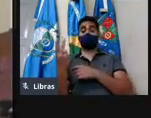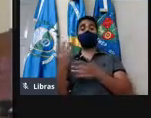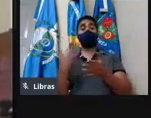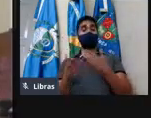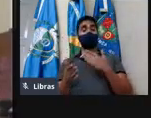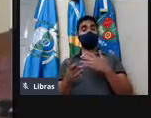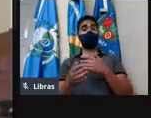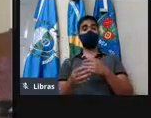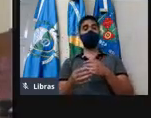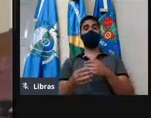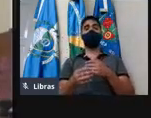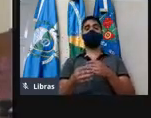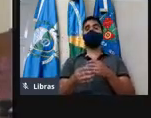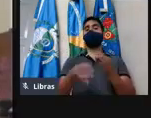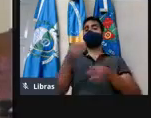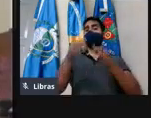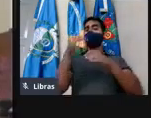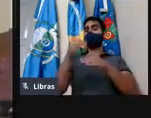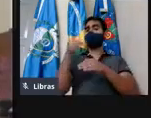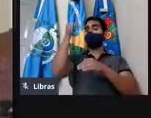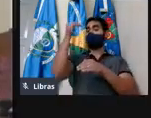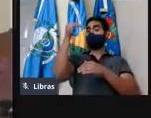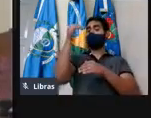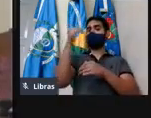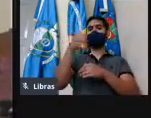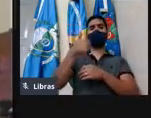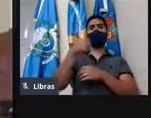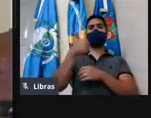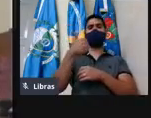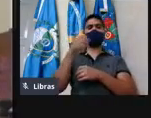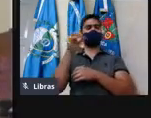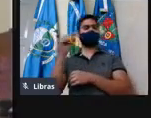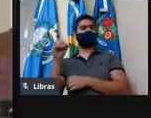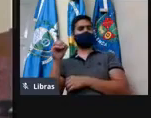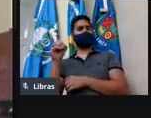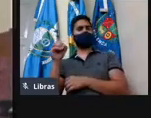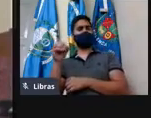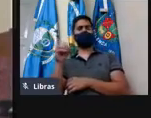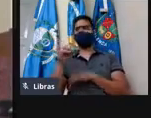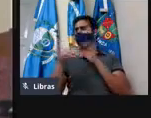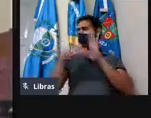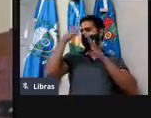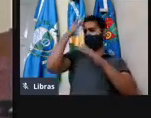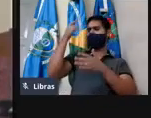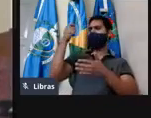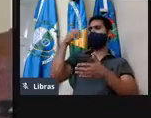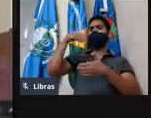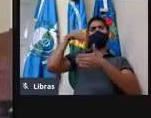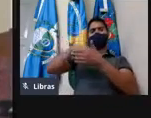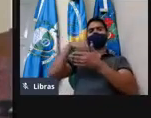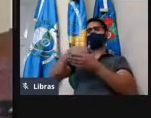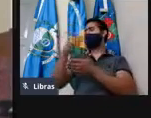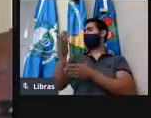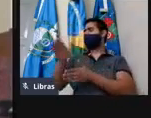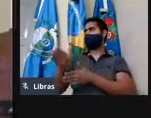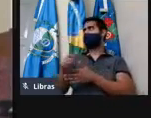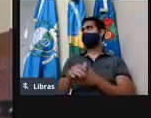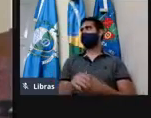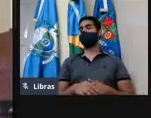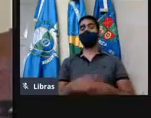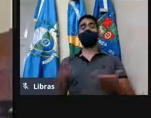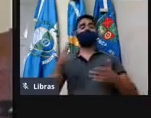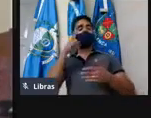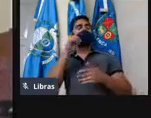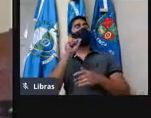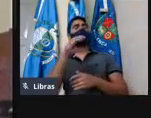no Supremo Tribunal Federal por 11-0, foi unânime. Então, uma situação muito complicada. E aí a gente vê agora